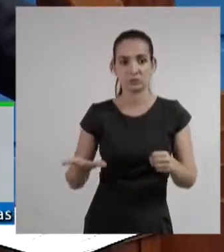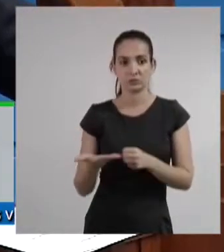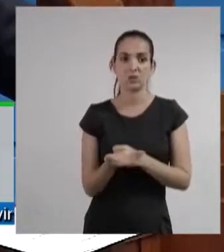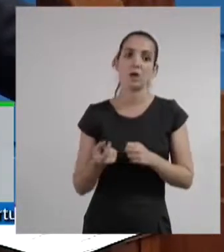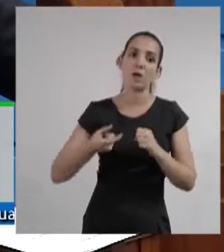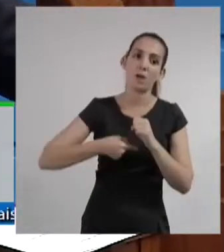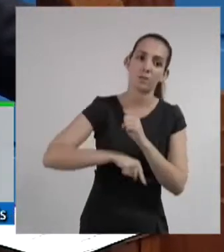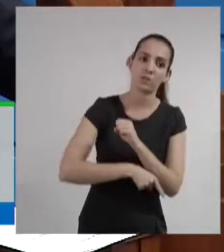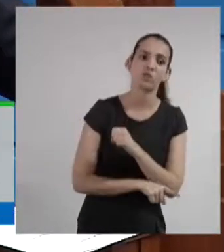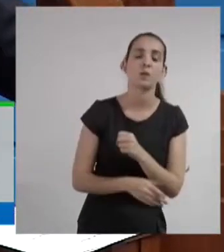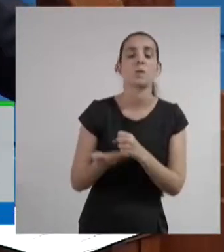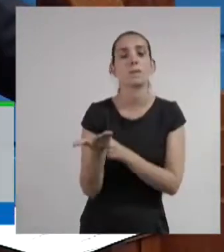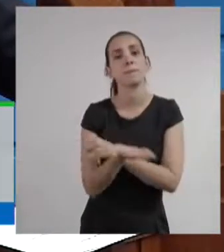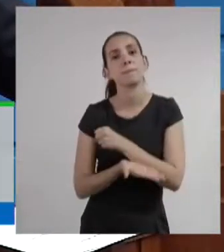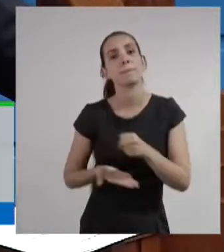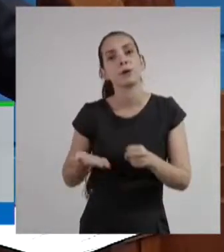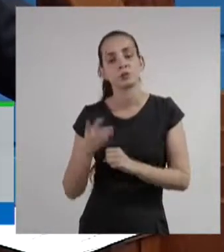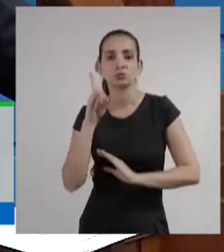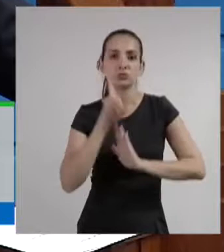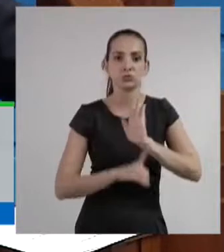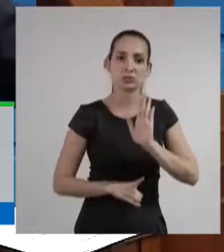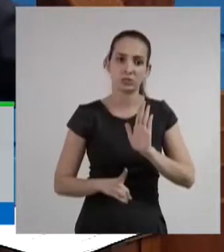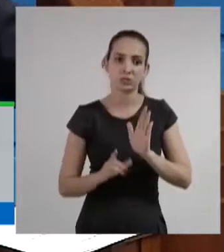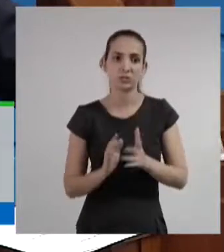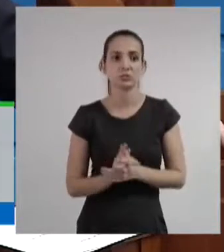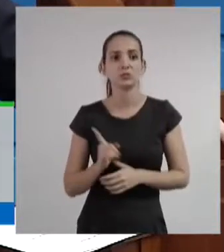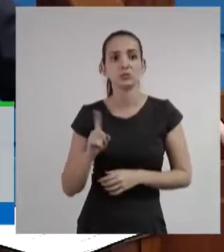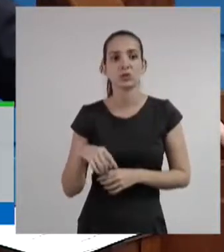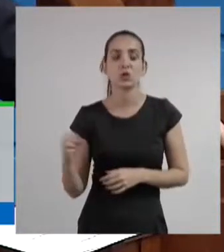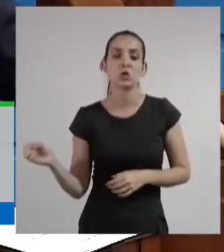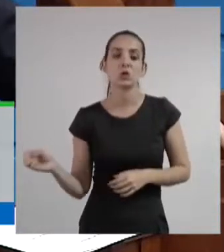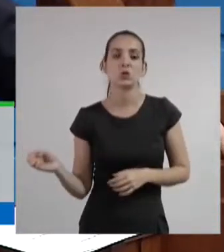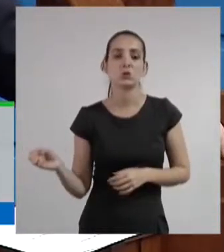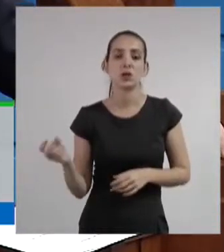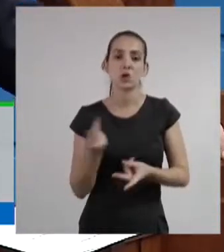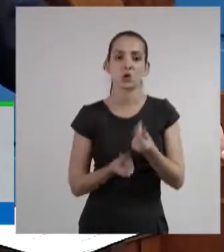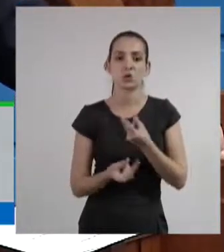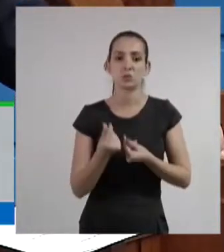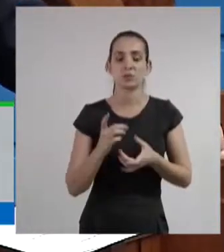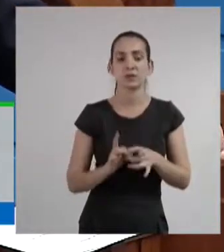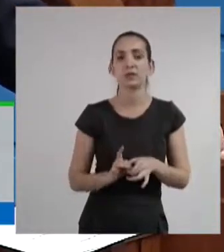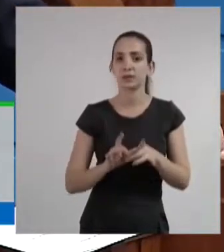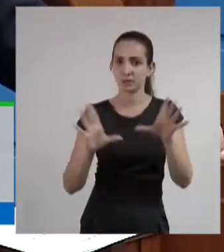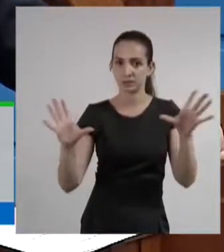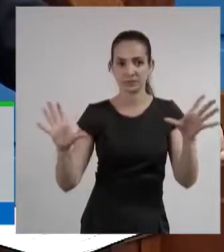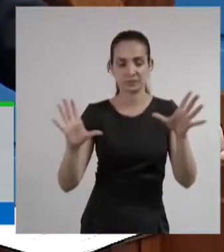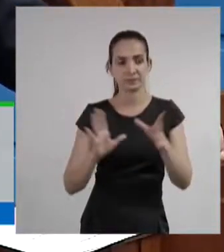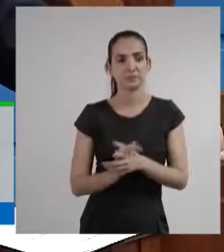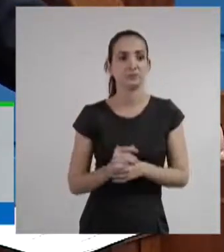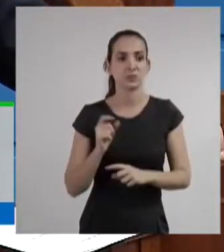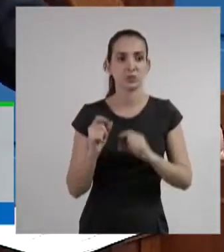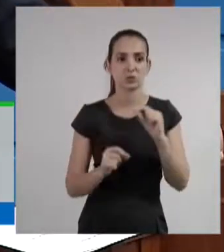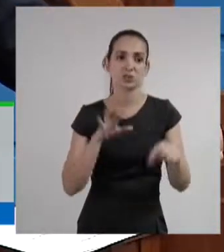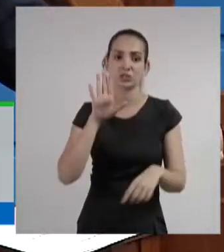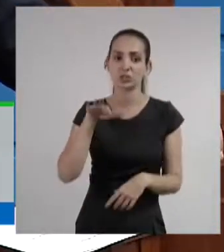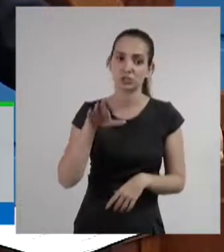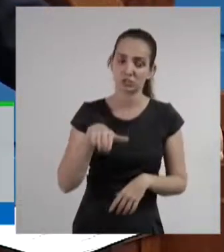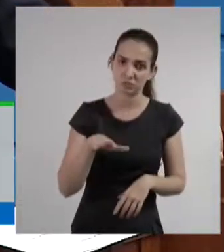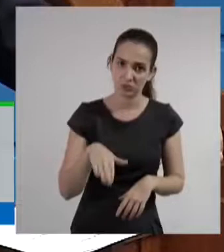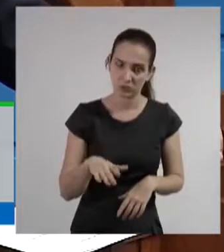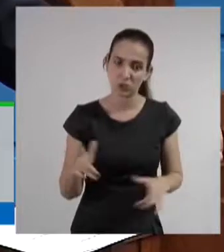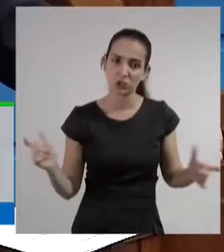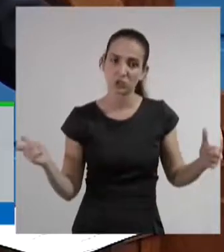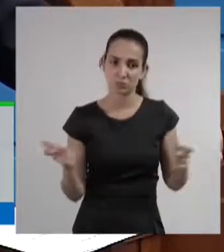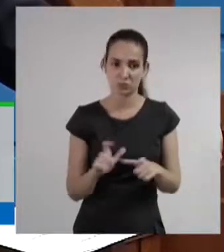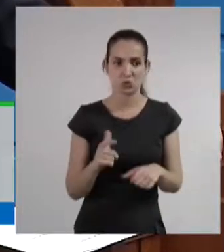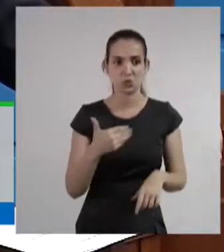Estado mínimo no Brasil, o neoliberalismo, não é? Que reduz ou diminui a